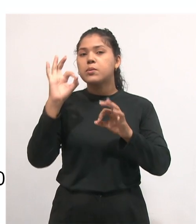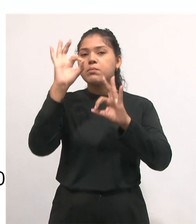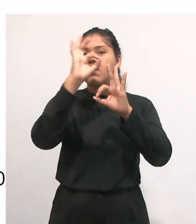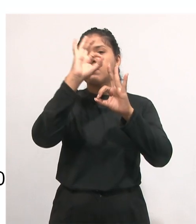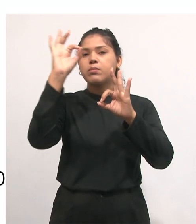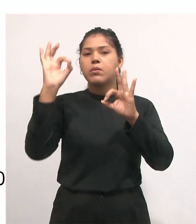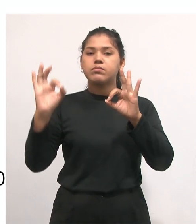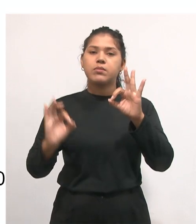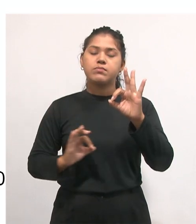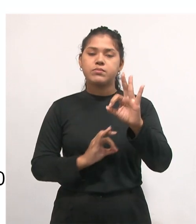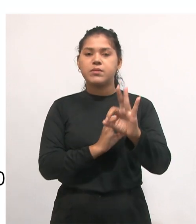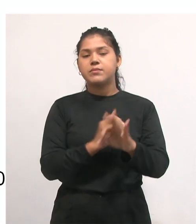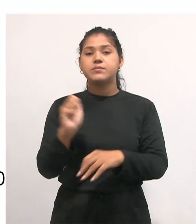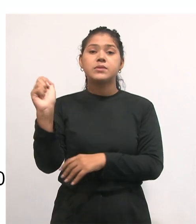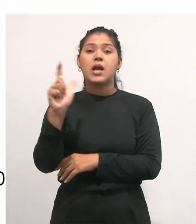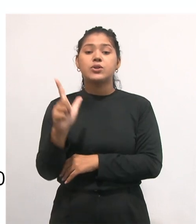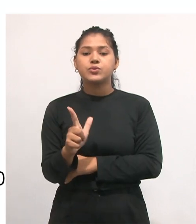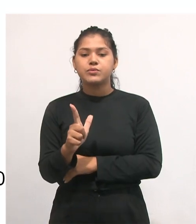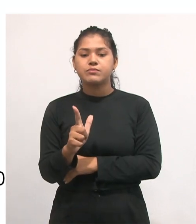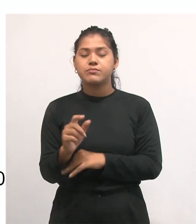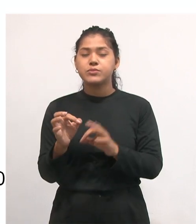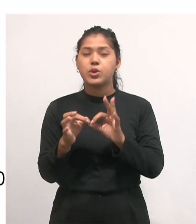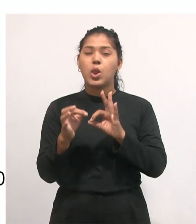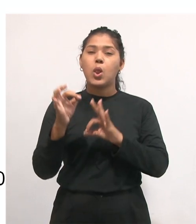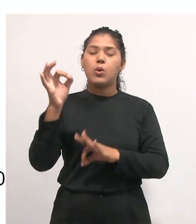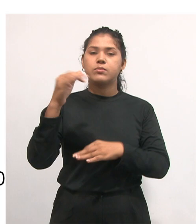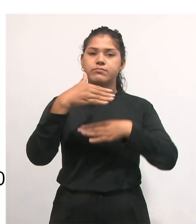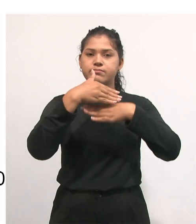os pontos como estão distantes da reta.